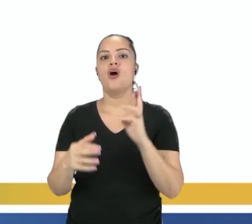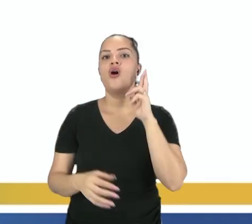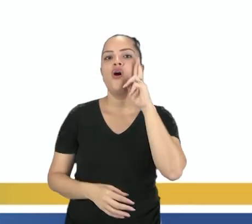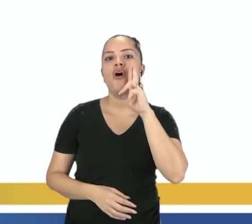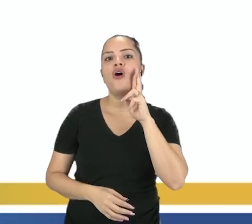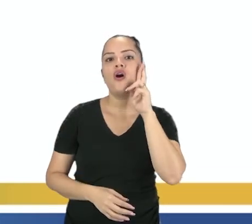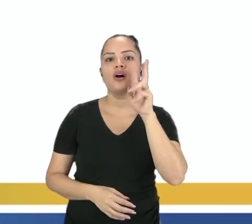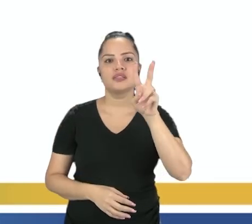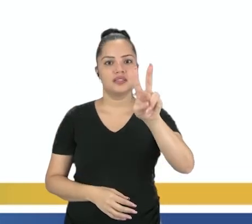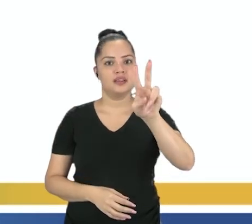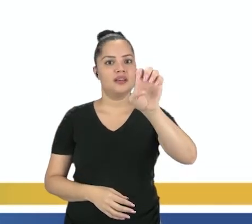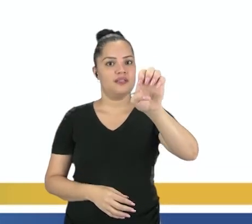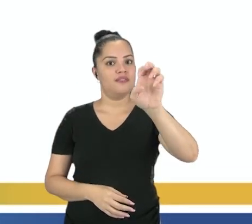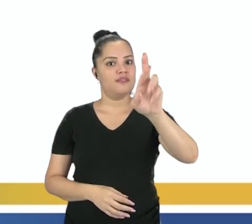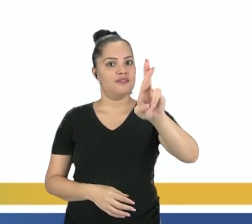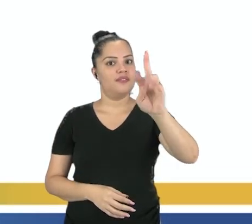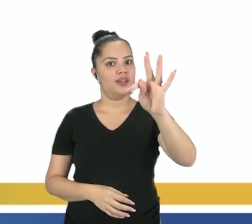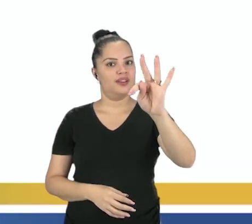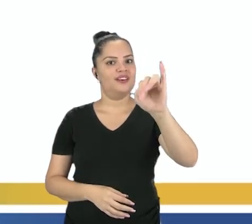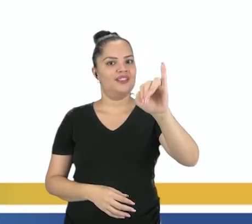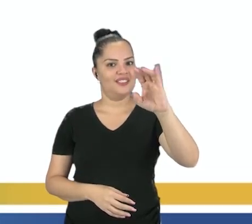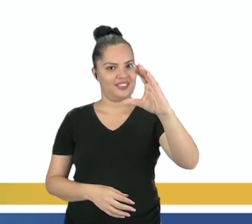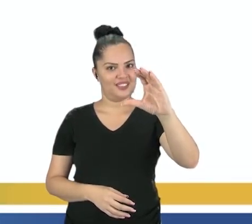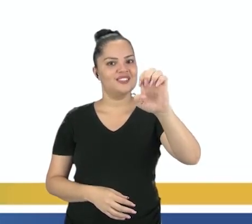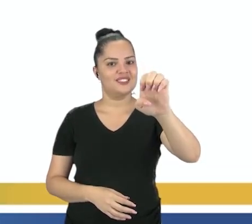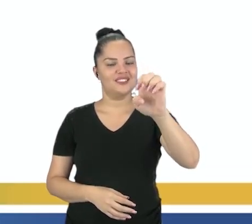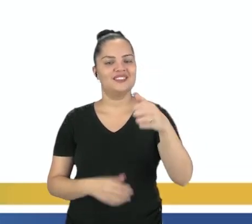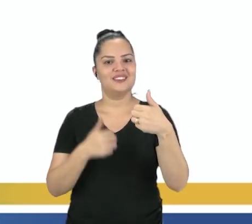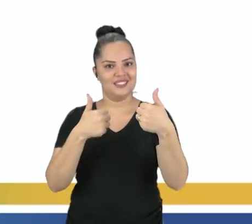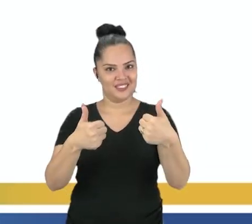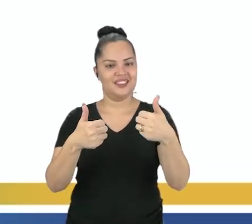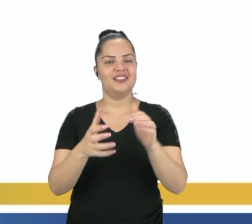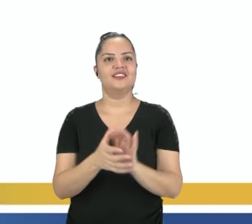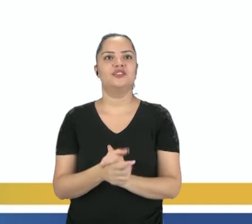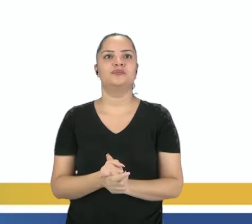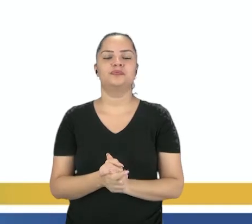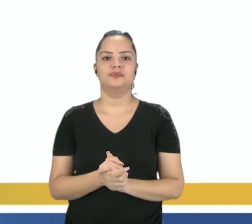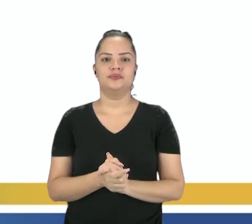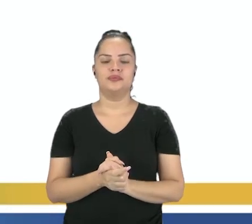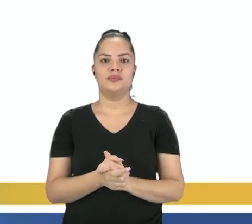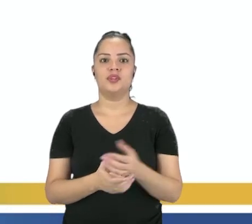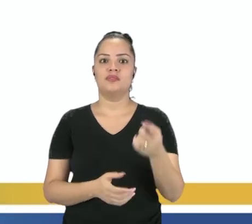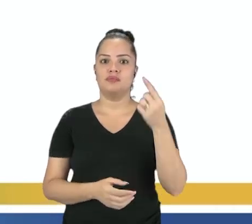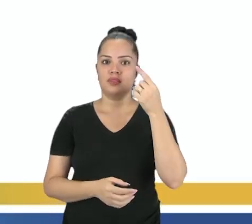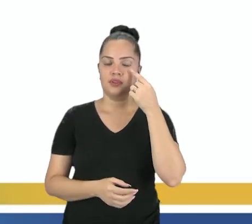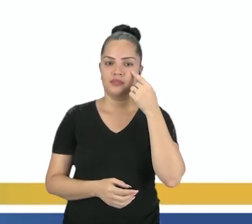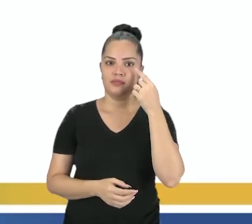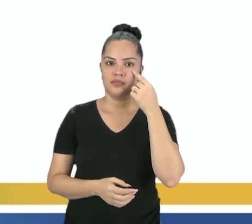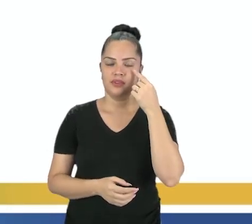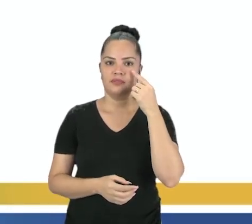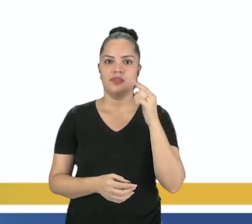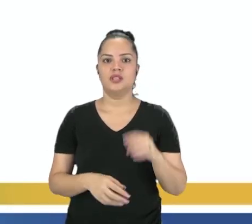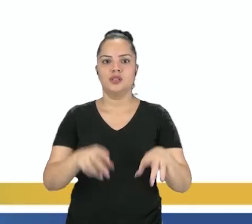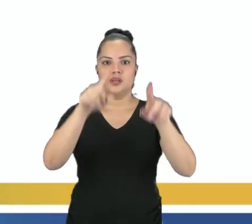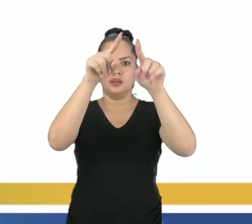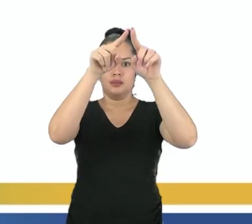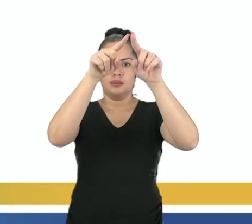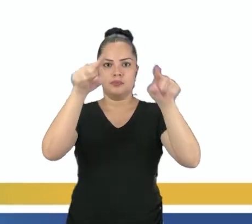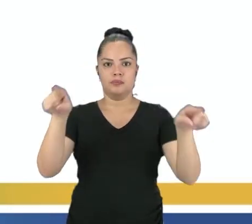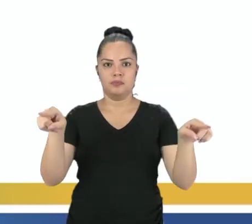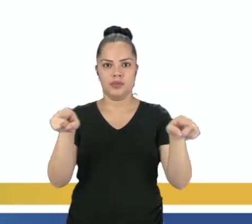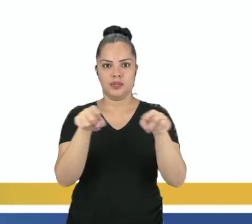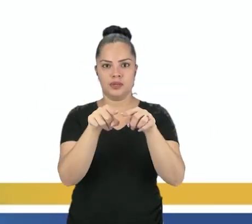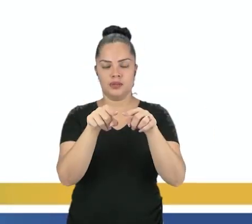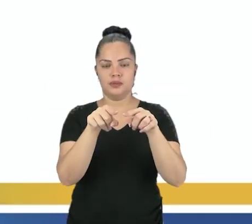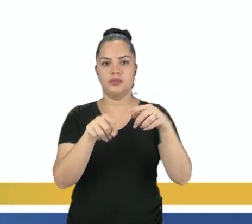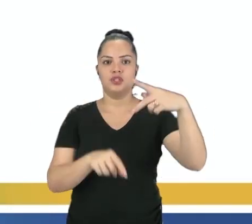o encontro das arestas. Beleza? Continuando aqui, pessoal. Então, nós vamos falar um pouquinho sobre prisma e pirâmide.